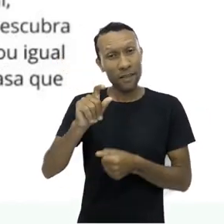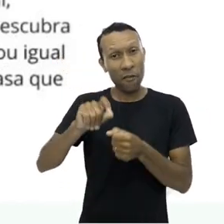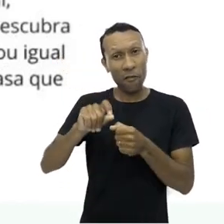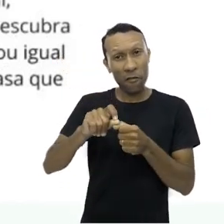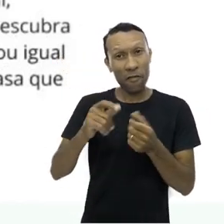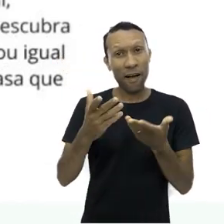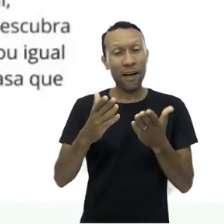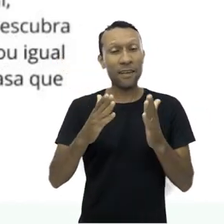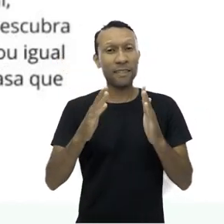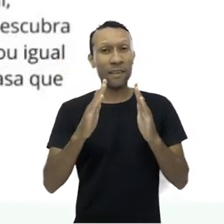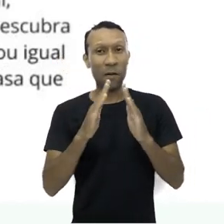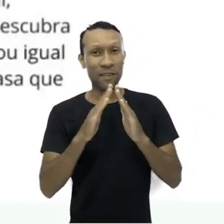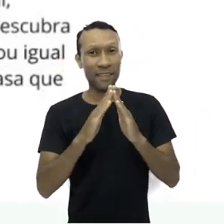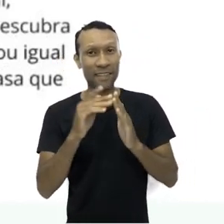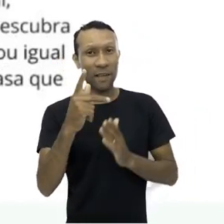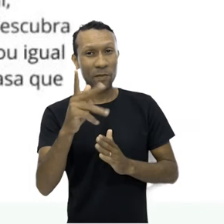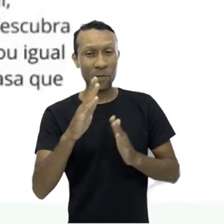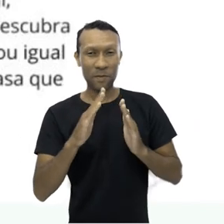casa de vocês, tá certo? Então vamos lá,